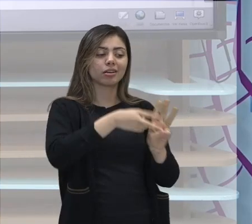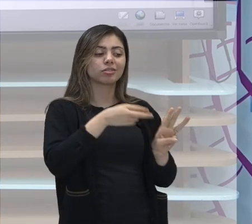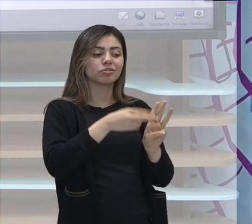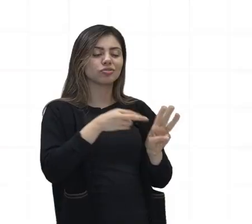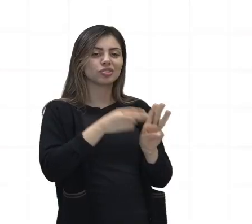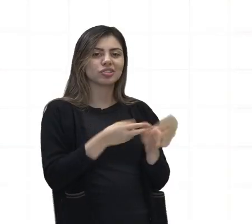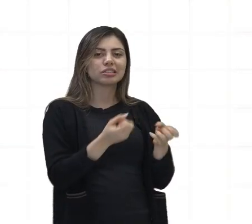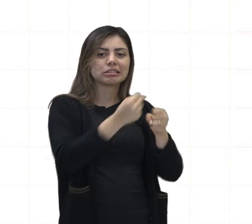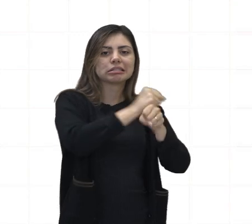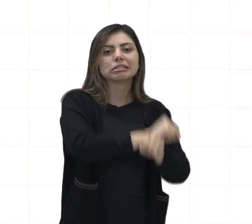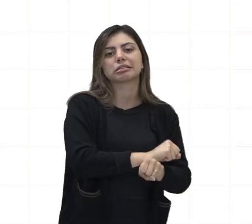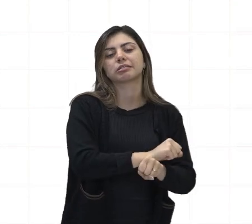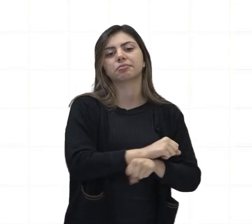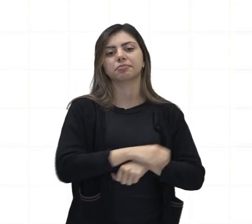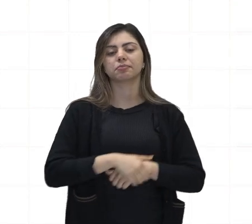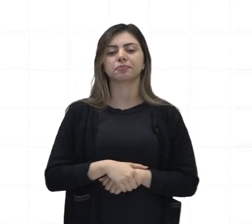indígena.